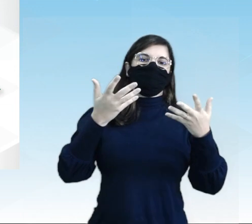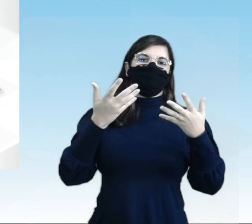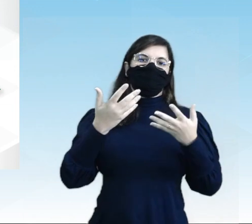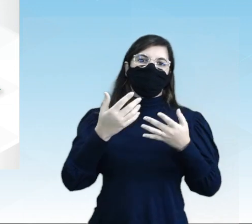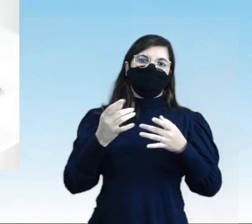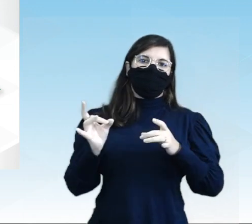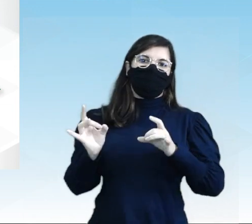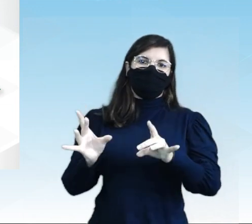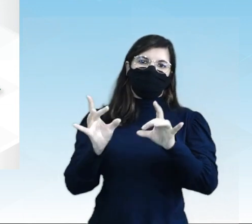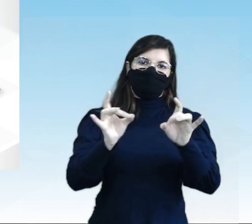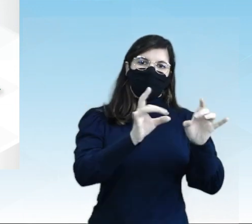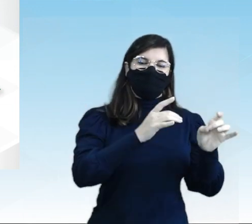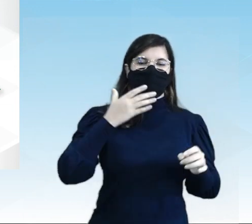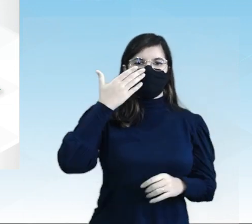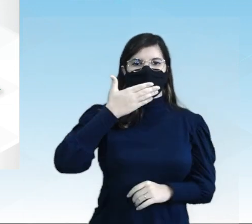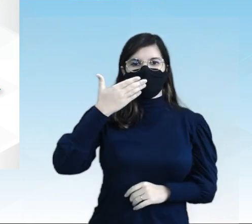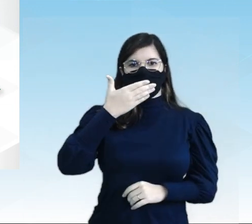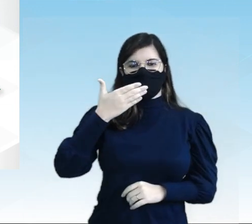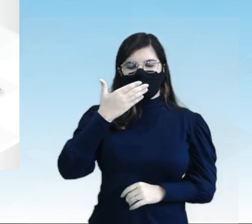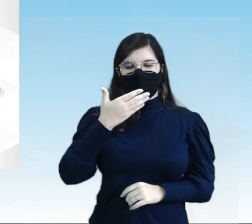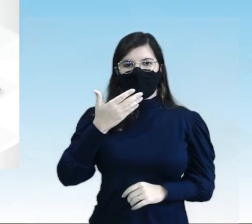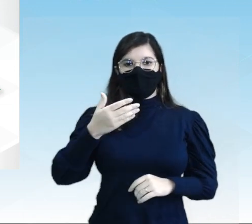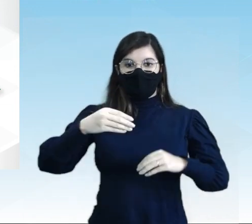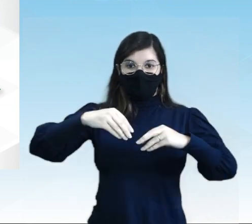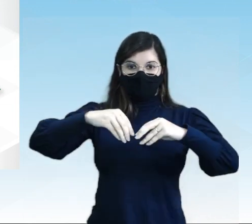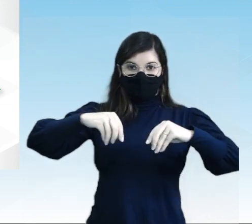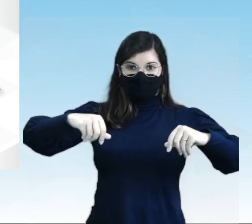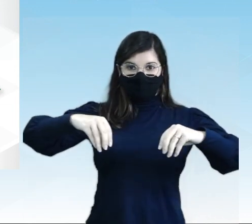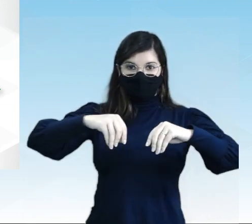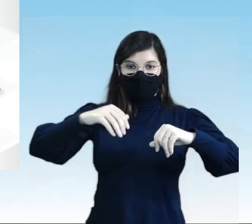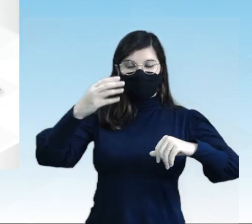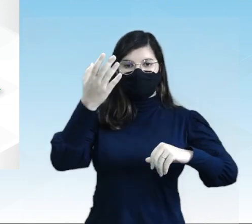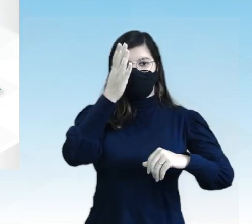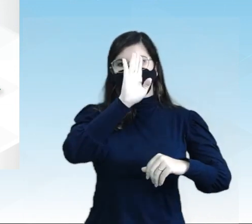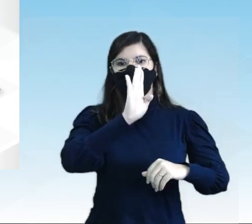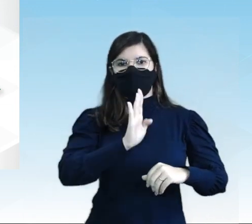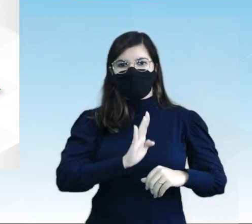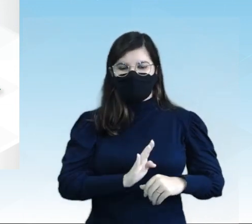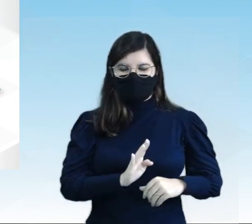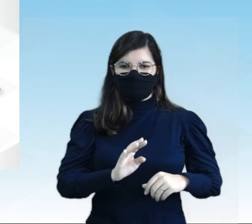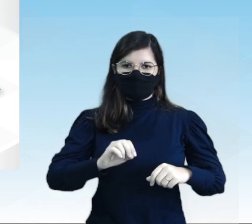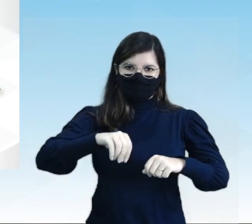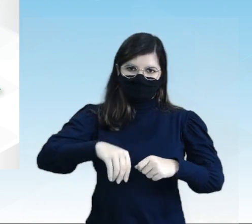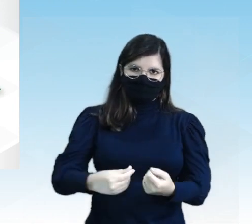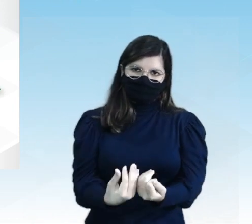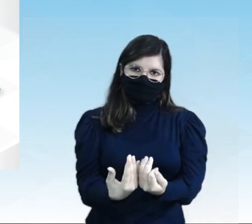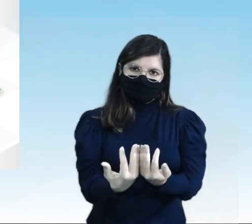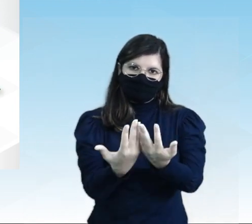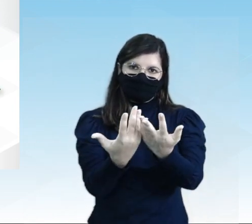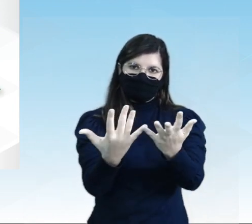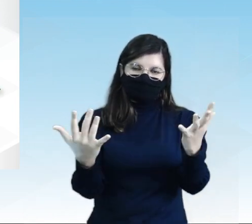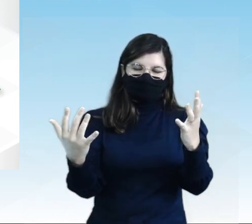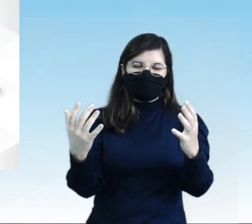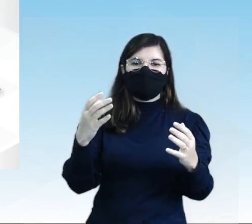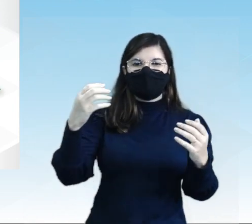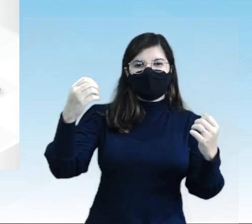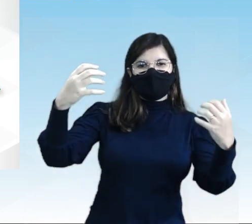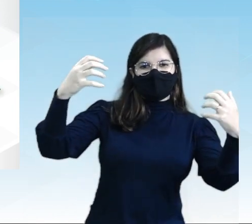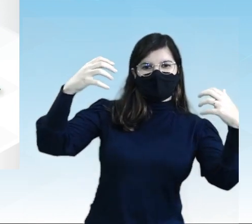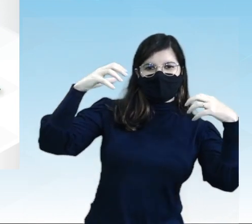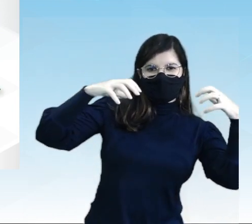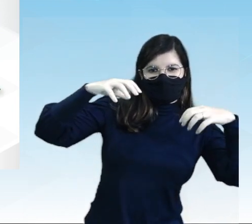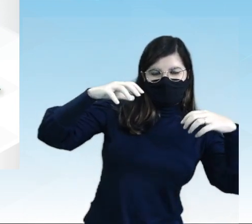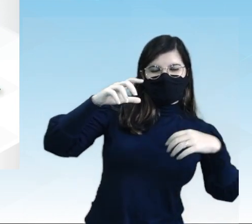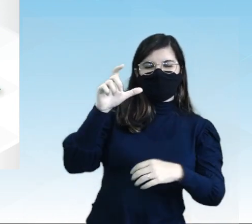né e modesta parte o nosso solo o nosso condição climática tudo isso